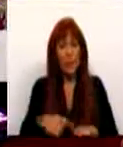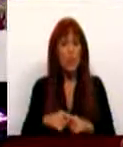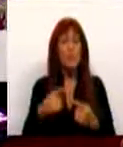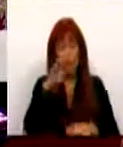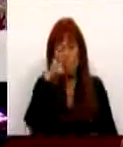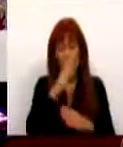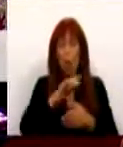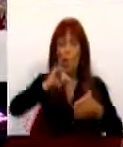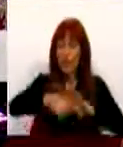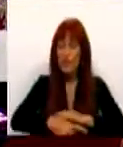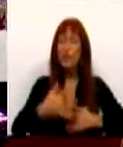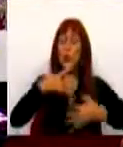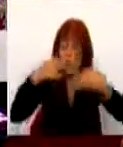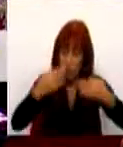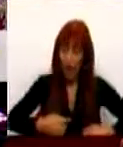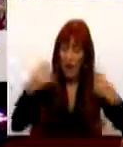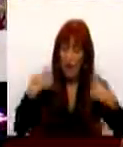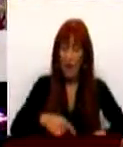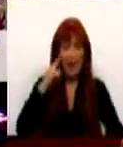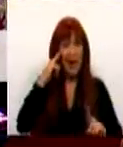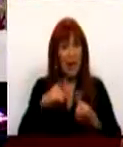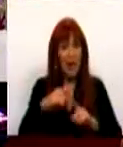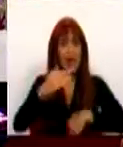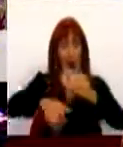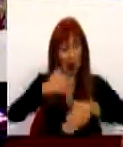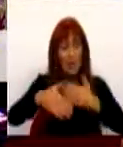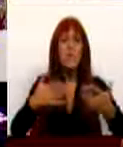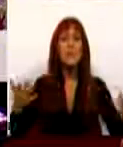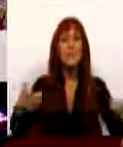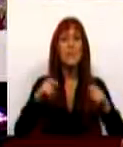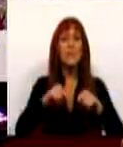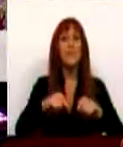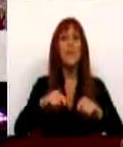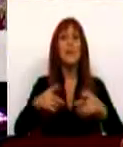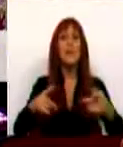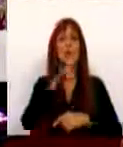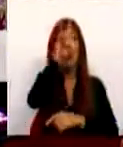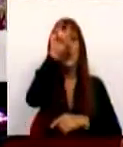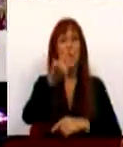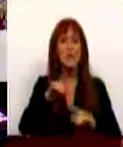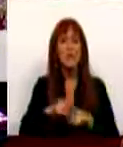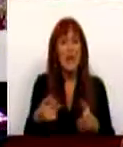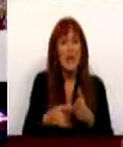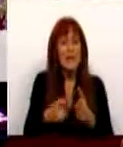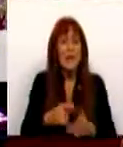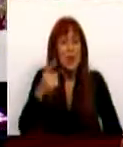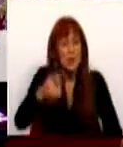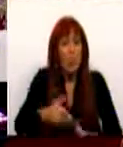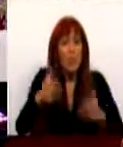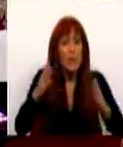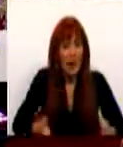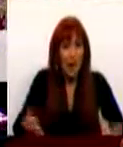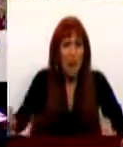empenho profundo e total para, em definitivo, isto avançar. E com esta questão da necessidade imperiosa